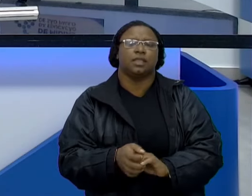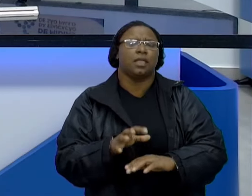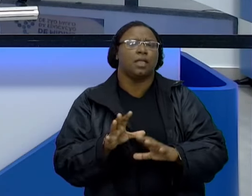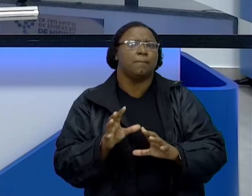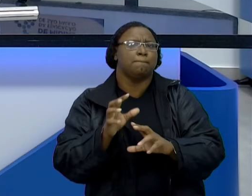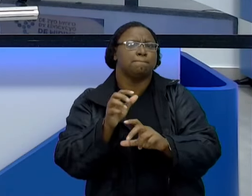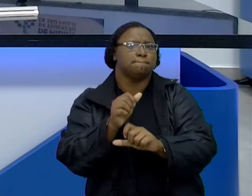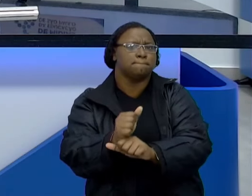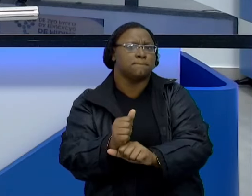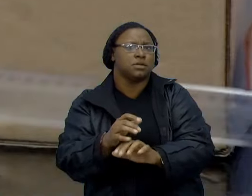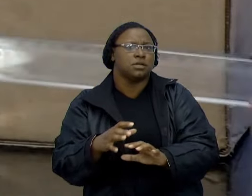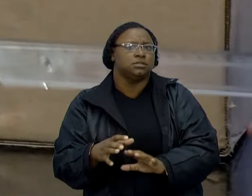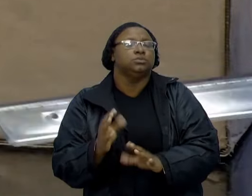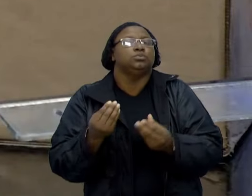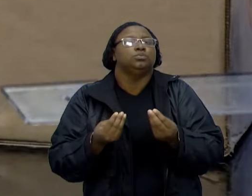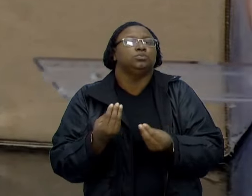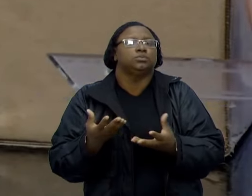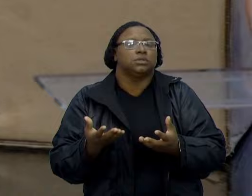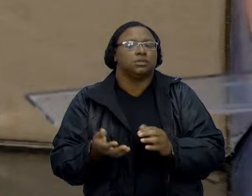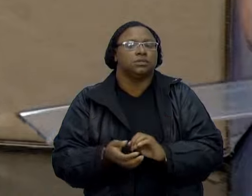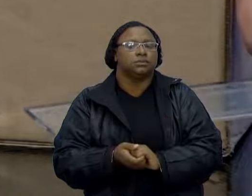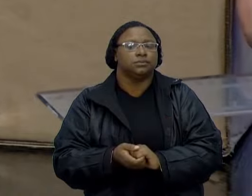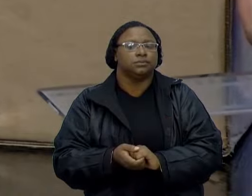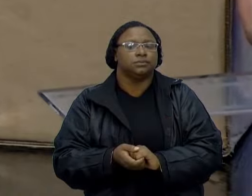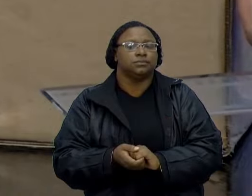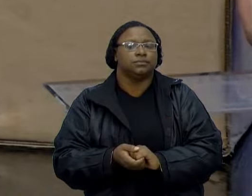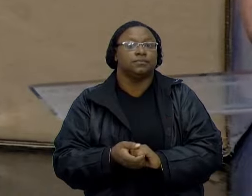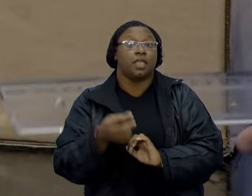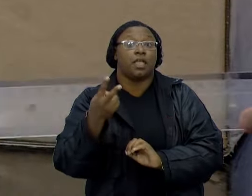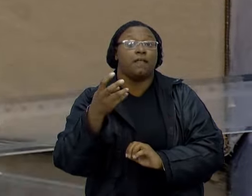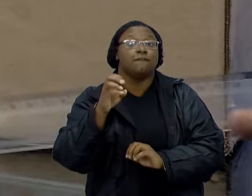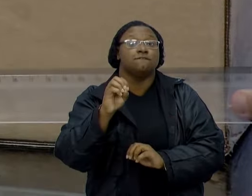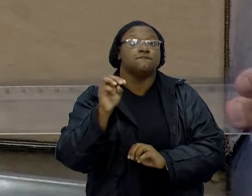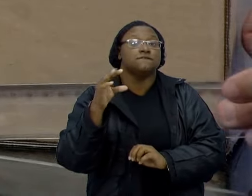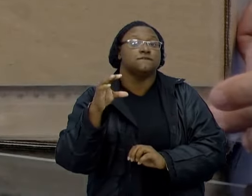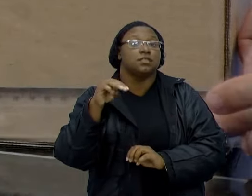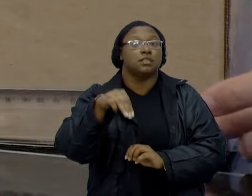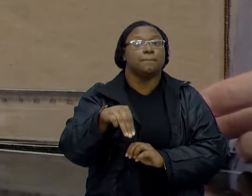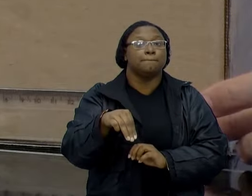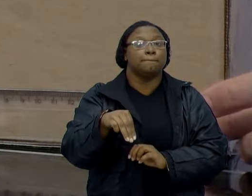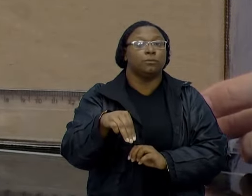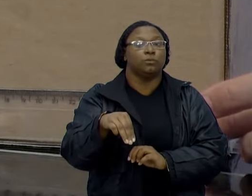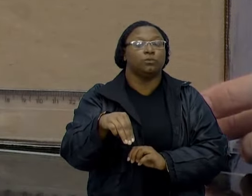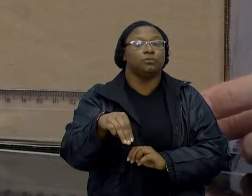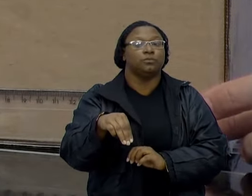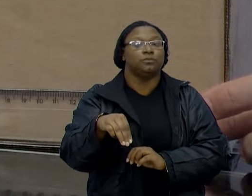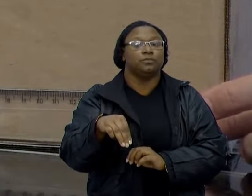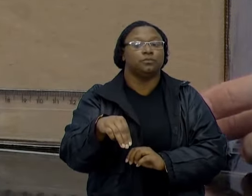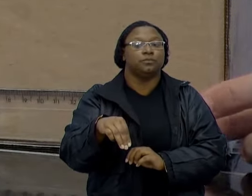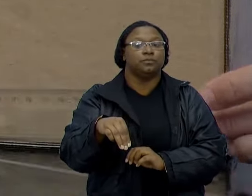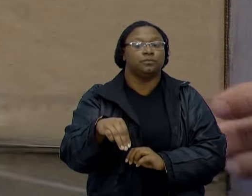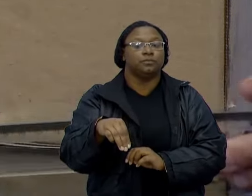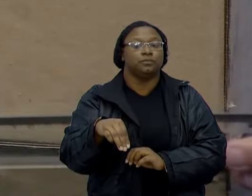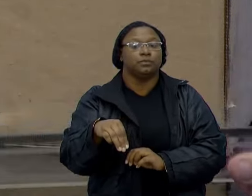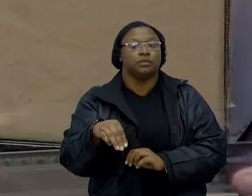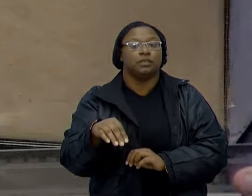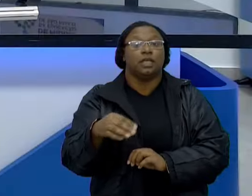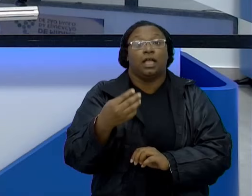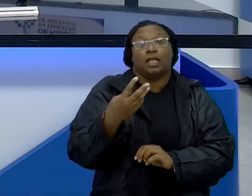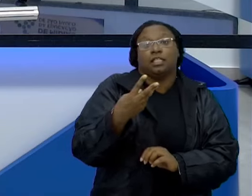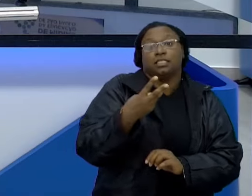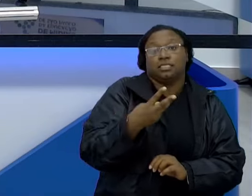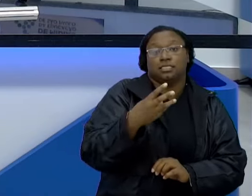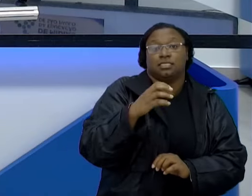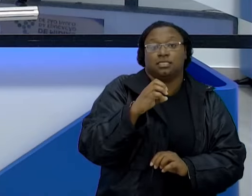mais quanto? Mais 20 centímetros. Então a gente tem aqui então 30 mais